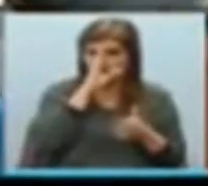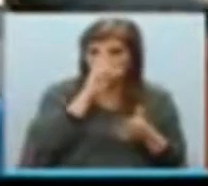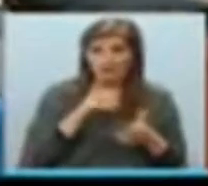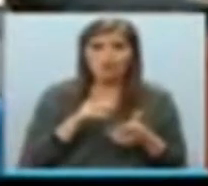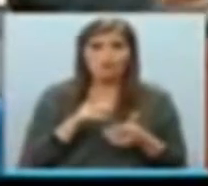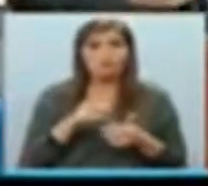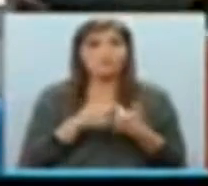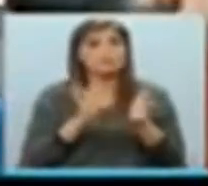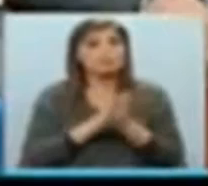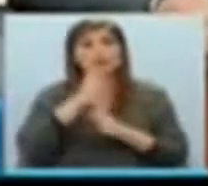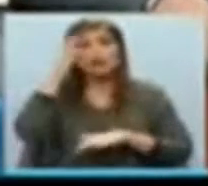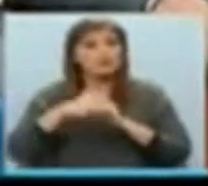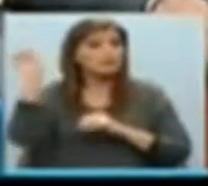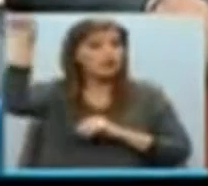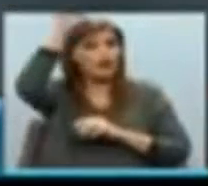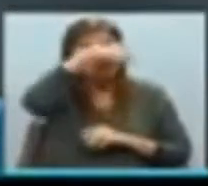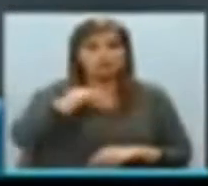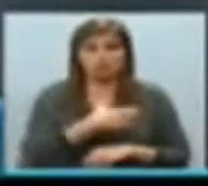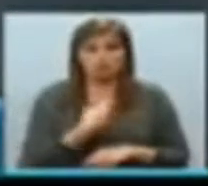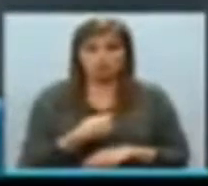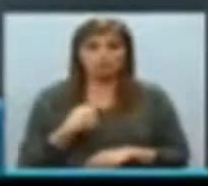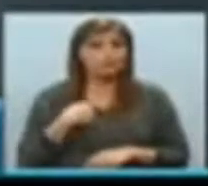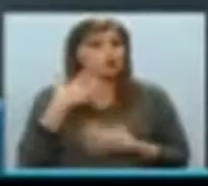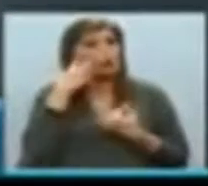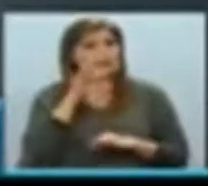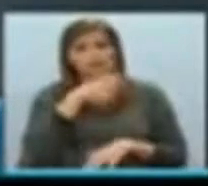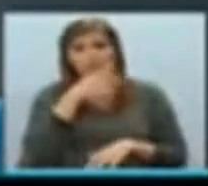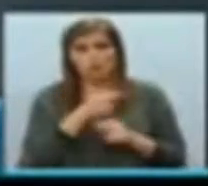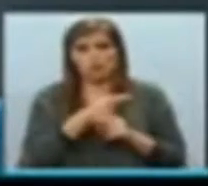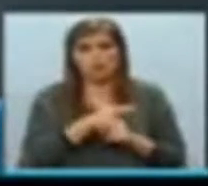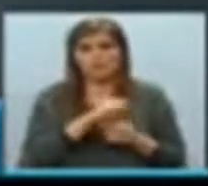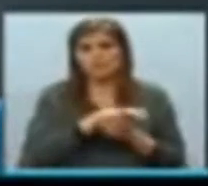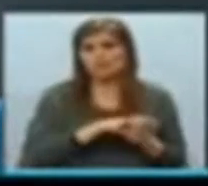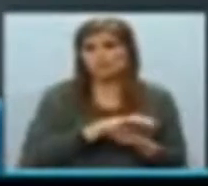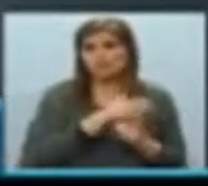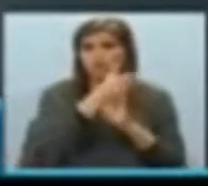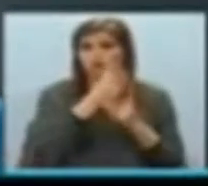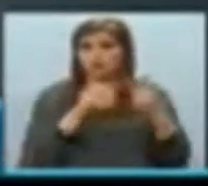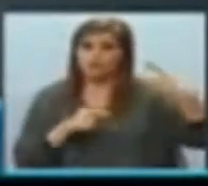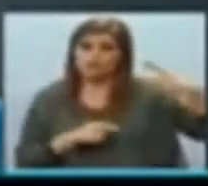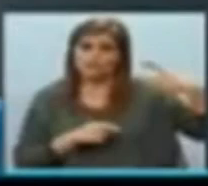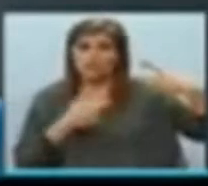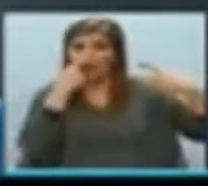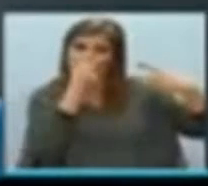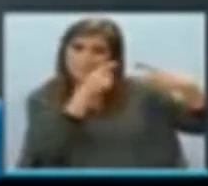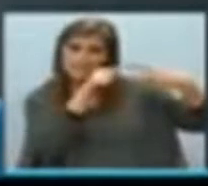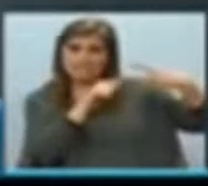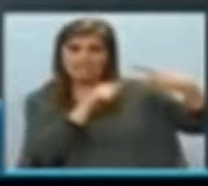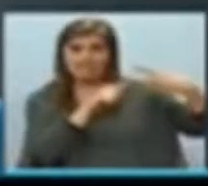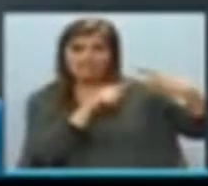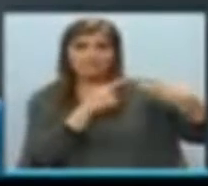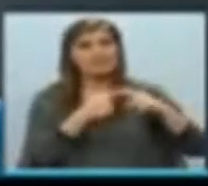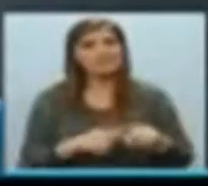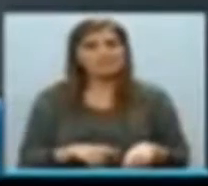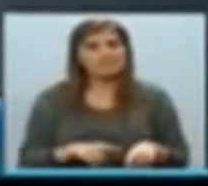eo que está acontecendo em todos os pontos do mundo eu costumo dizer que a gente tem é duas situações são parecidas é bem diferente em termos